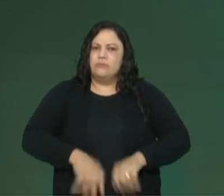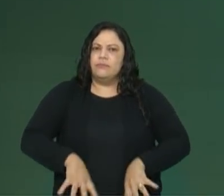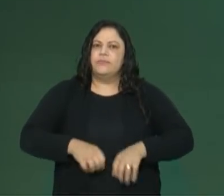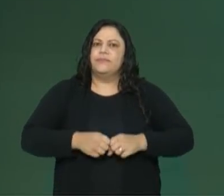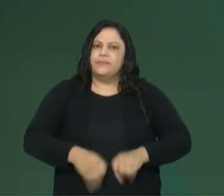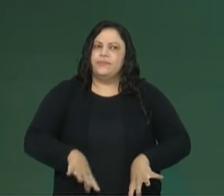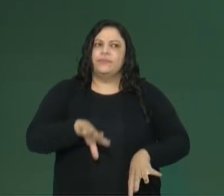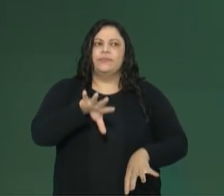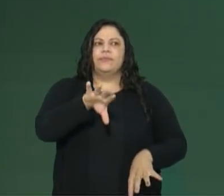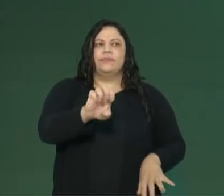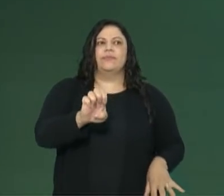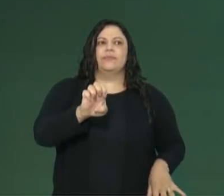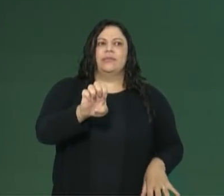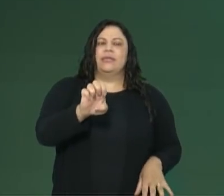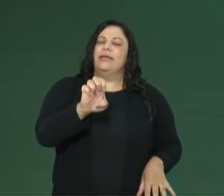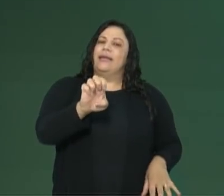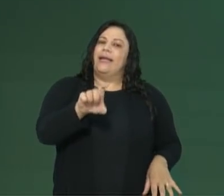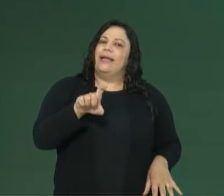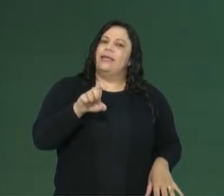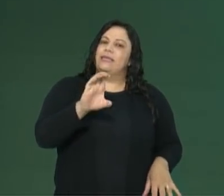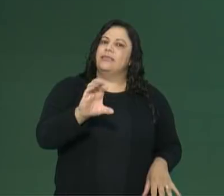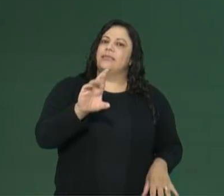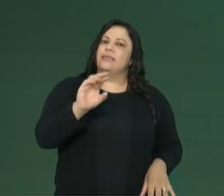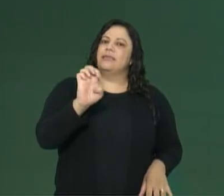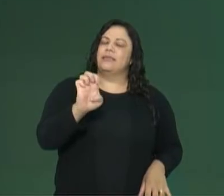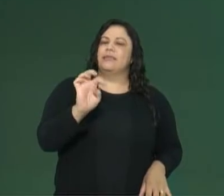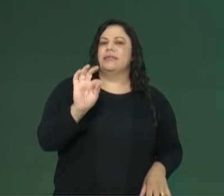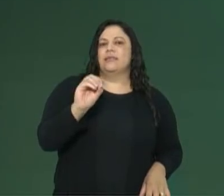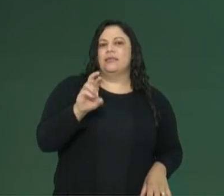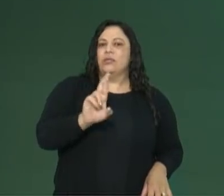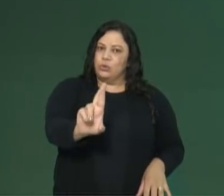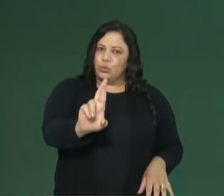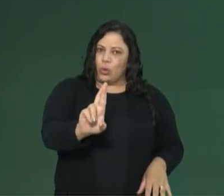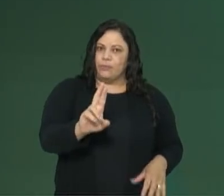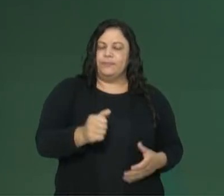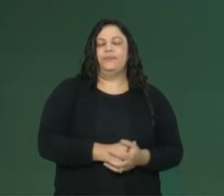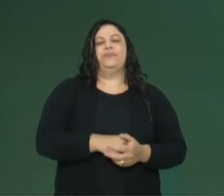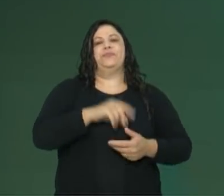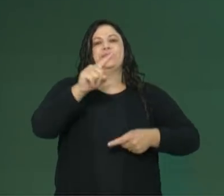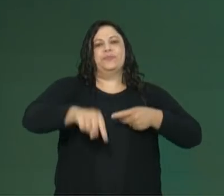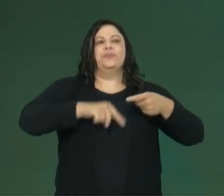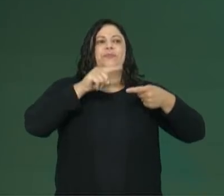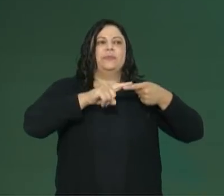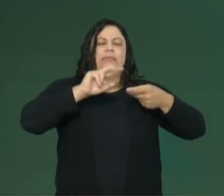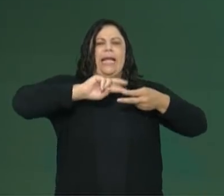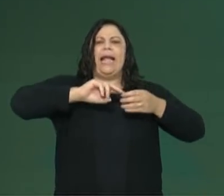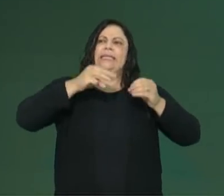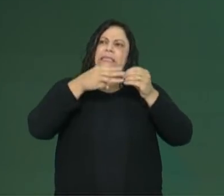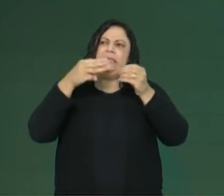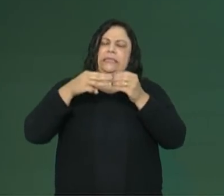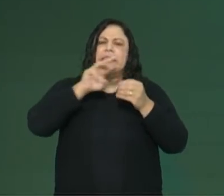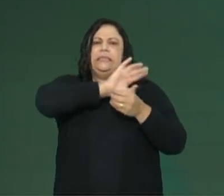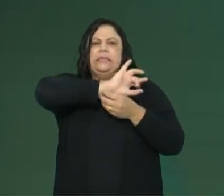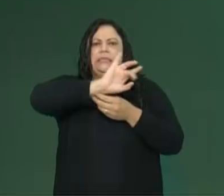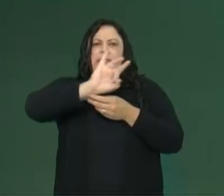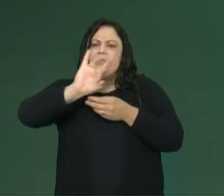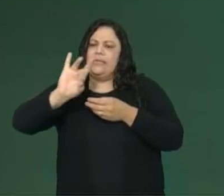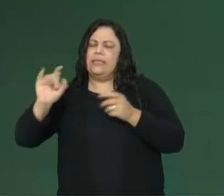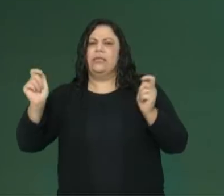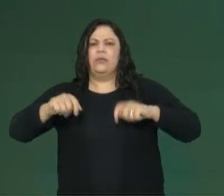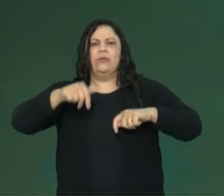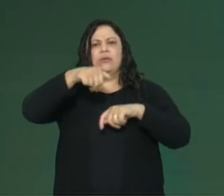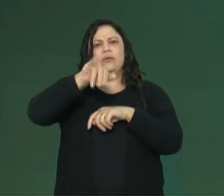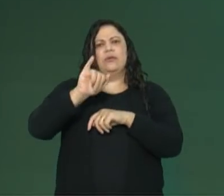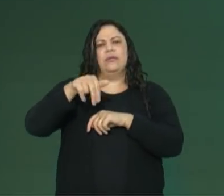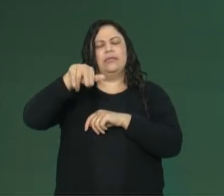isso? Sistema excretor. Que poríferos não tem? Cada célula excreta do seu jeito. Quinidários também não